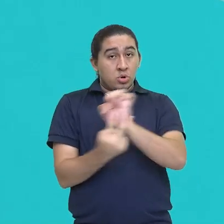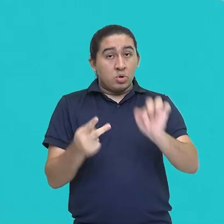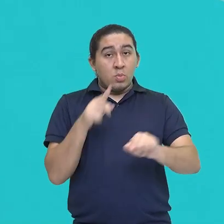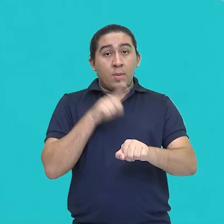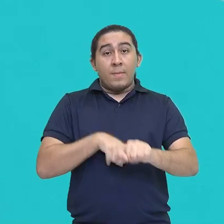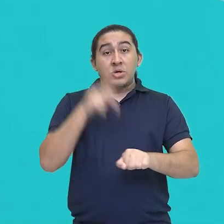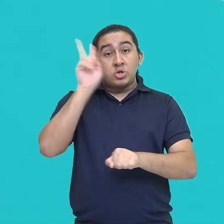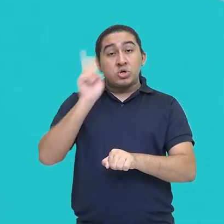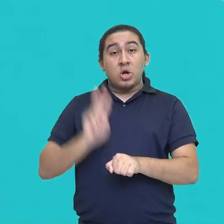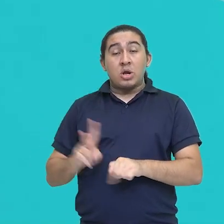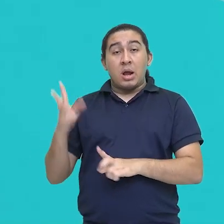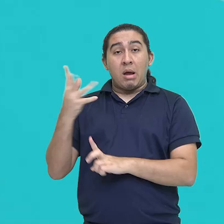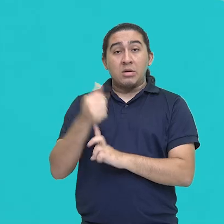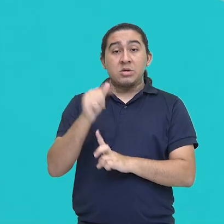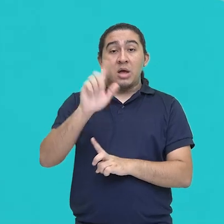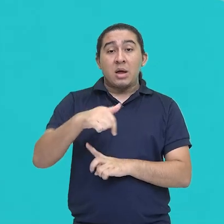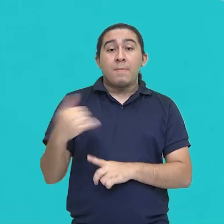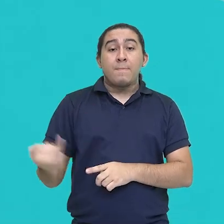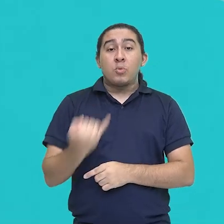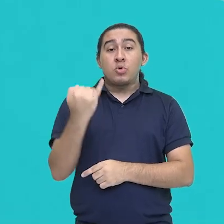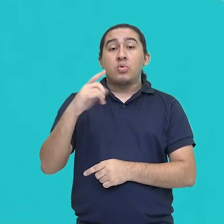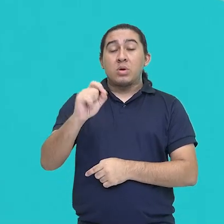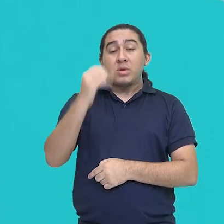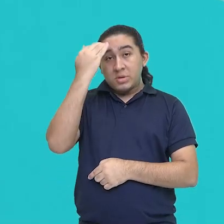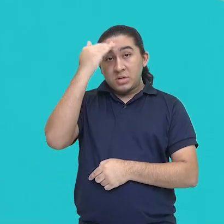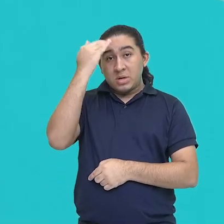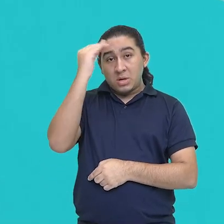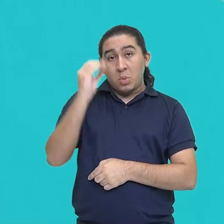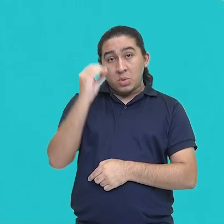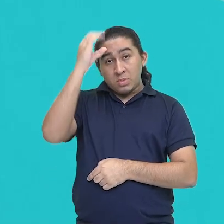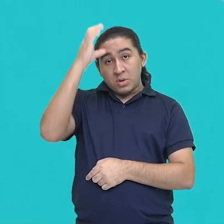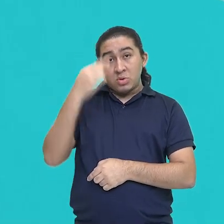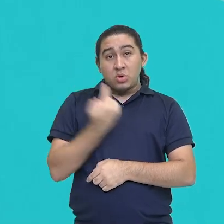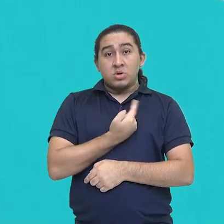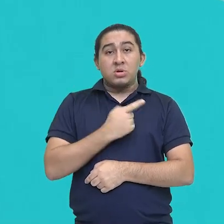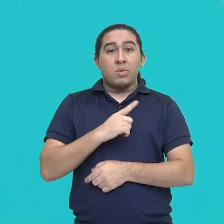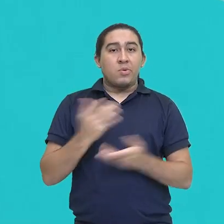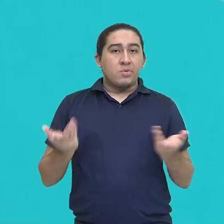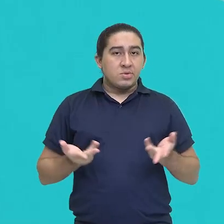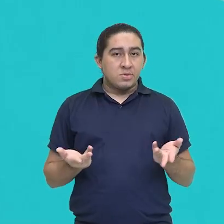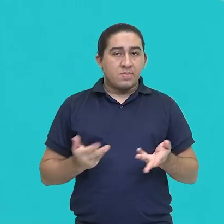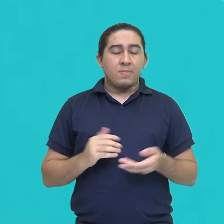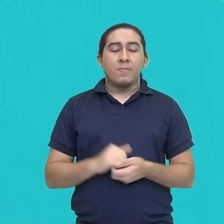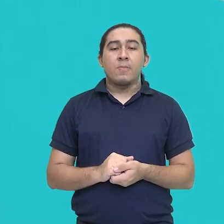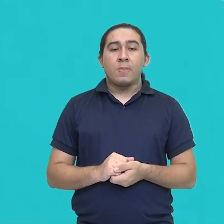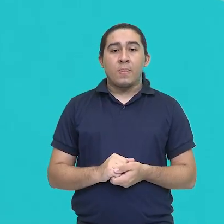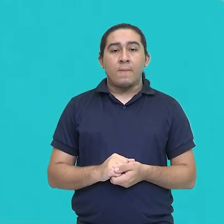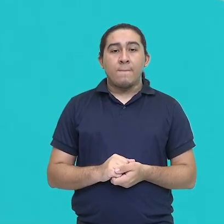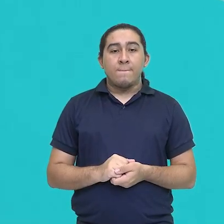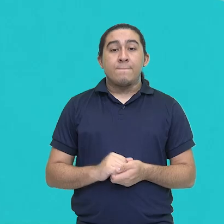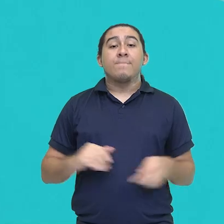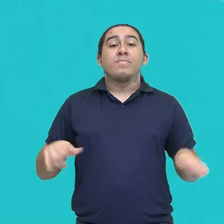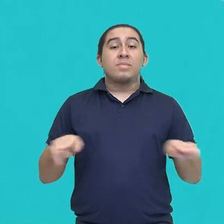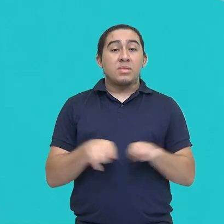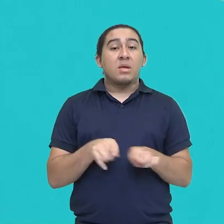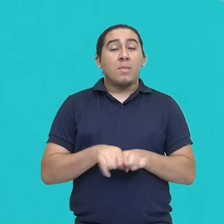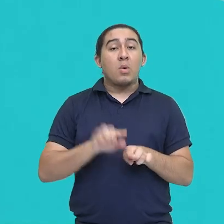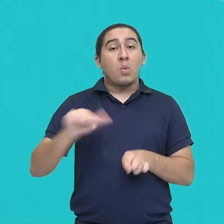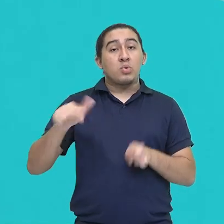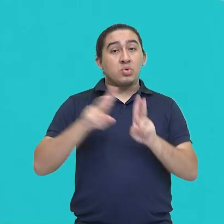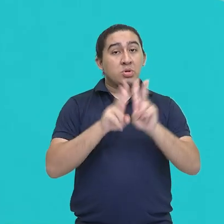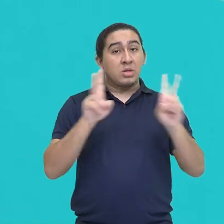da arte que são muito importantes para a construção do conhecimento que nós temos hoje. Durante as nossas aulas, nós conversamos também